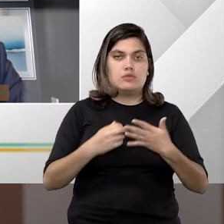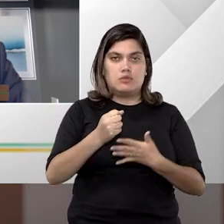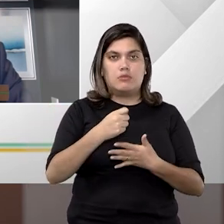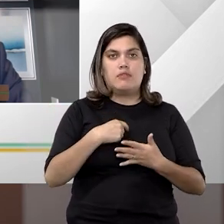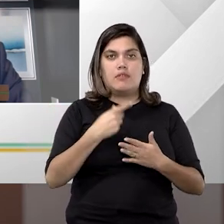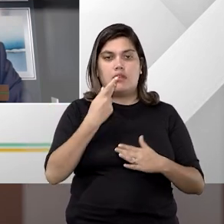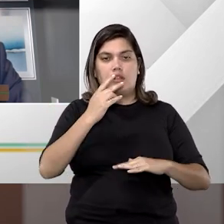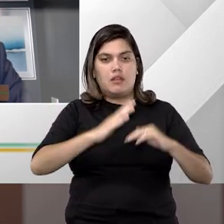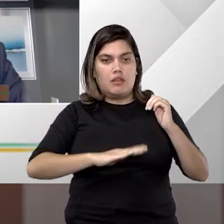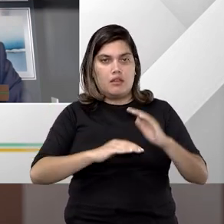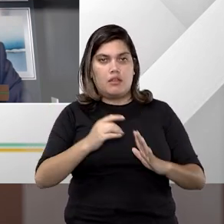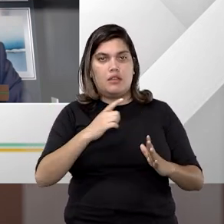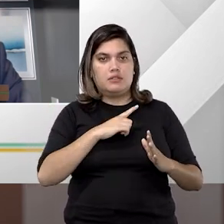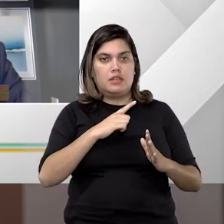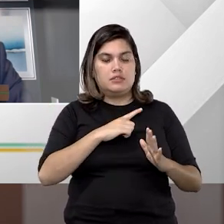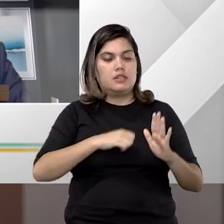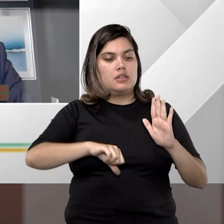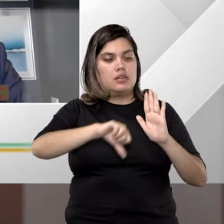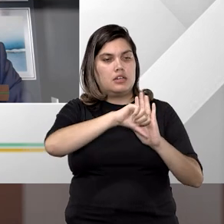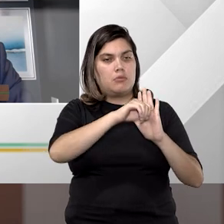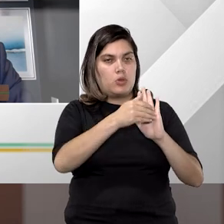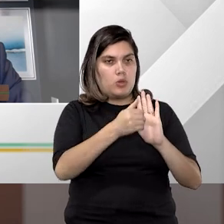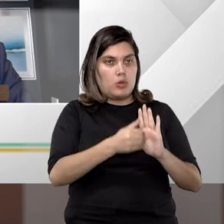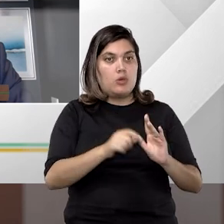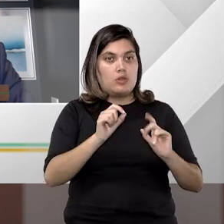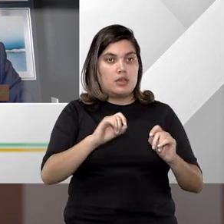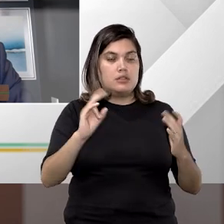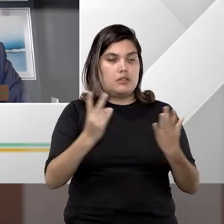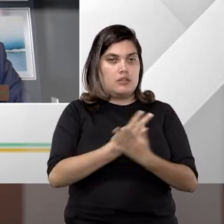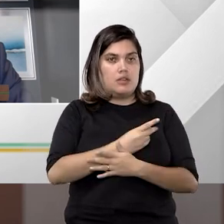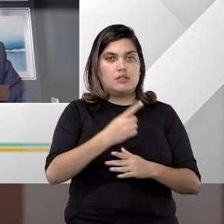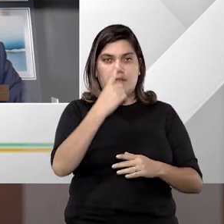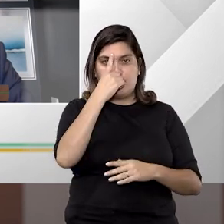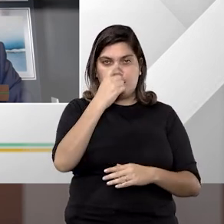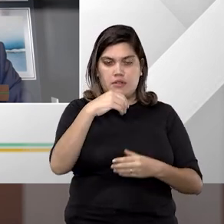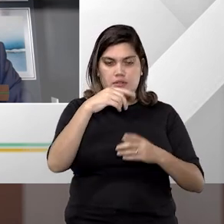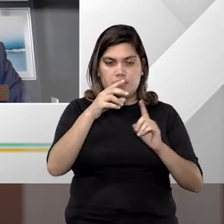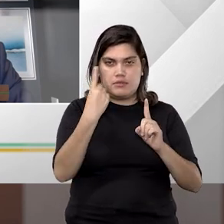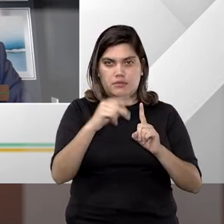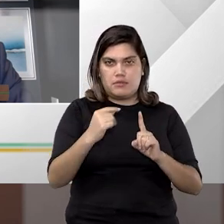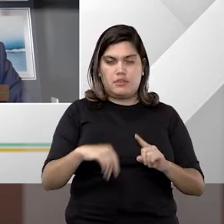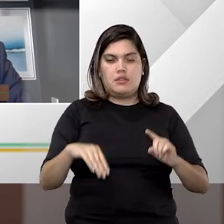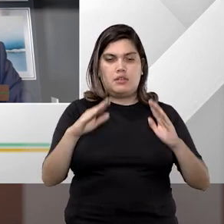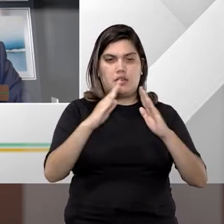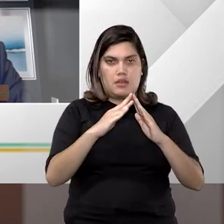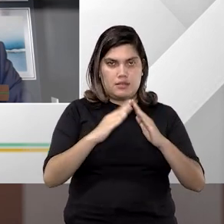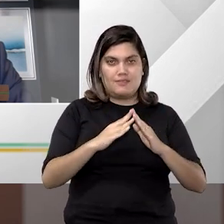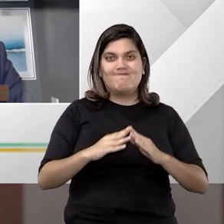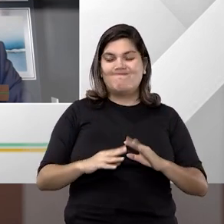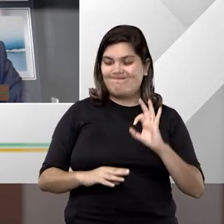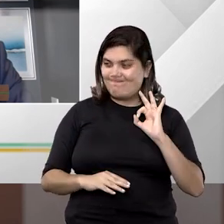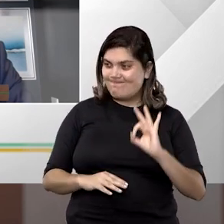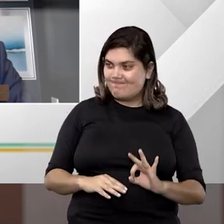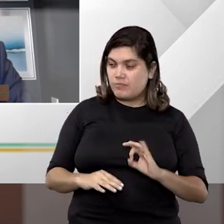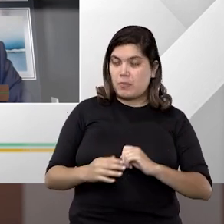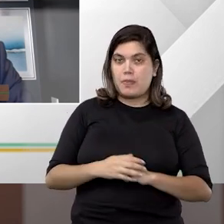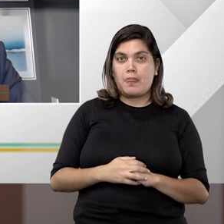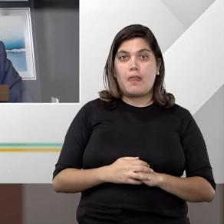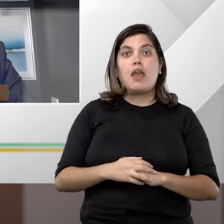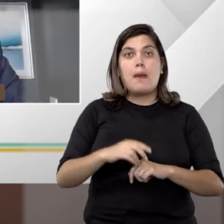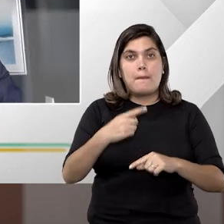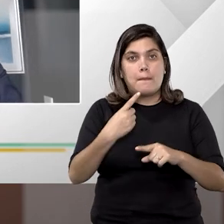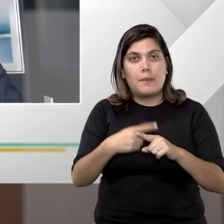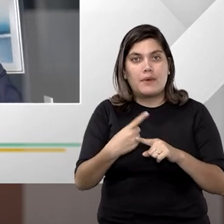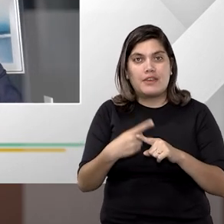fala da impossibilidade da aplicação desses despenalizantes no caso de violência doméstica na esse Doutor Mauro